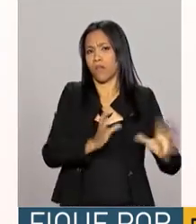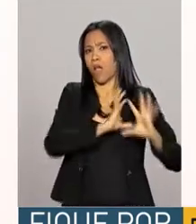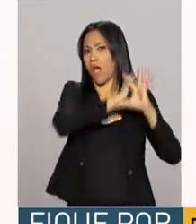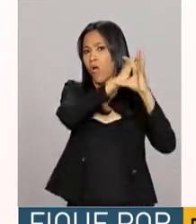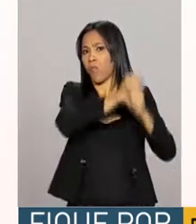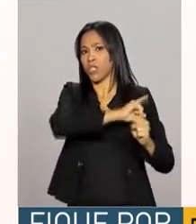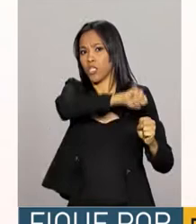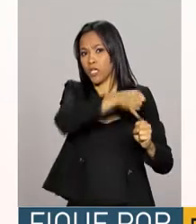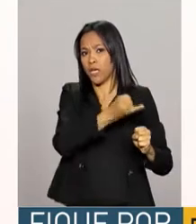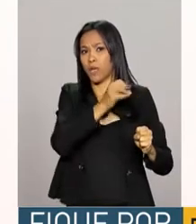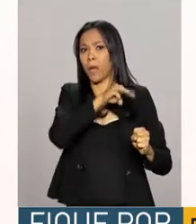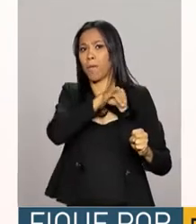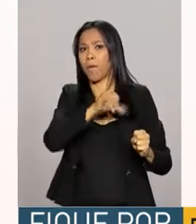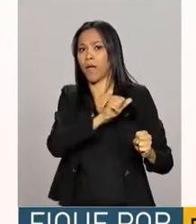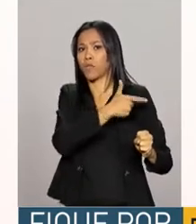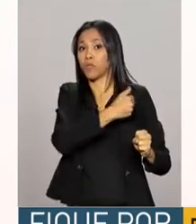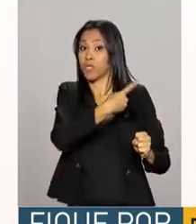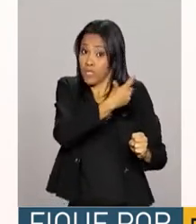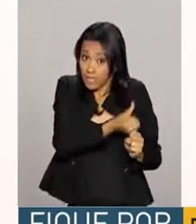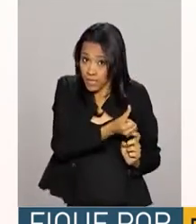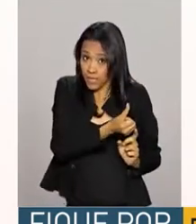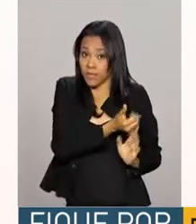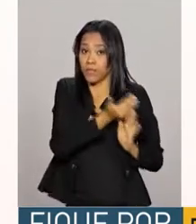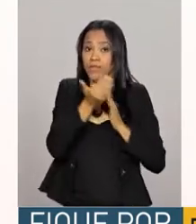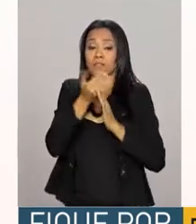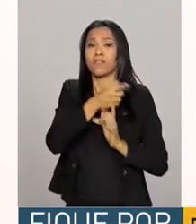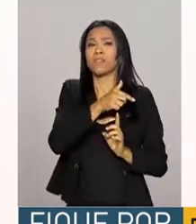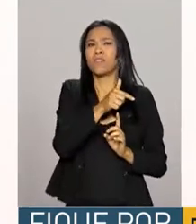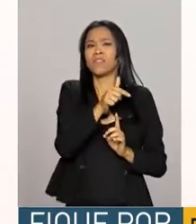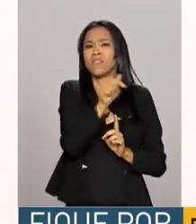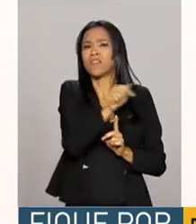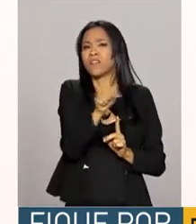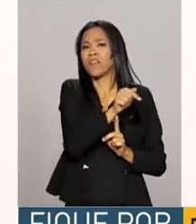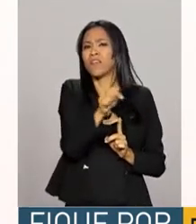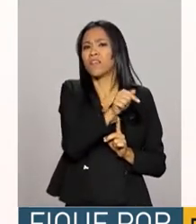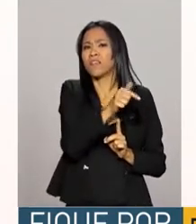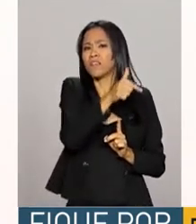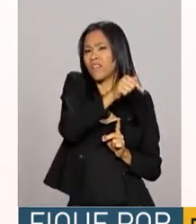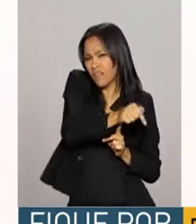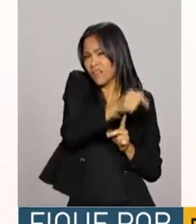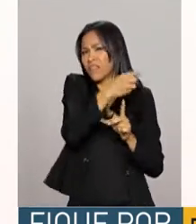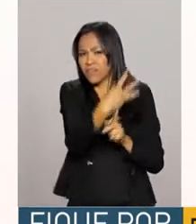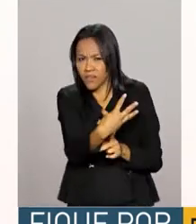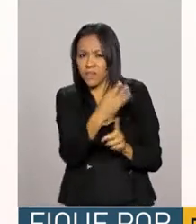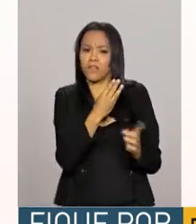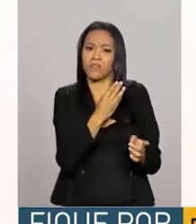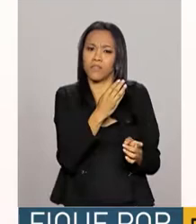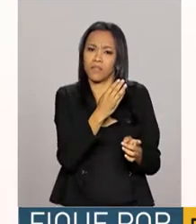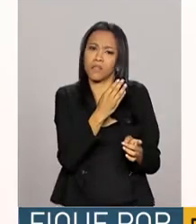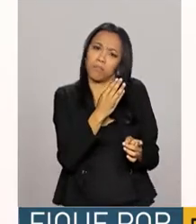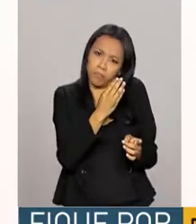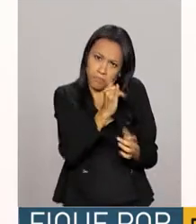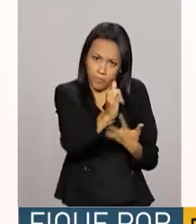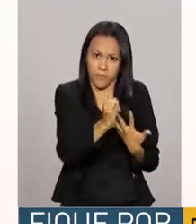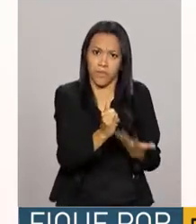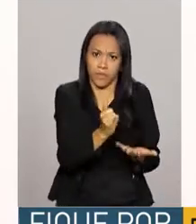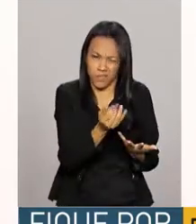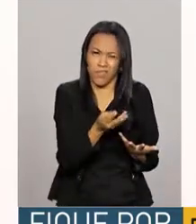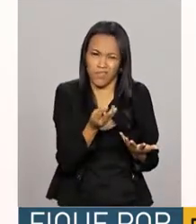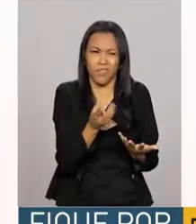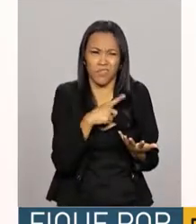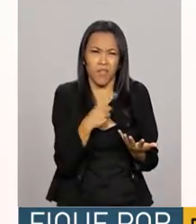de 2016 73 bilhões pelos quebrados aqui uma estou dizendo são